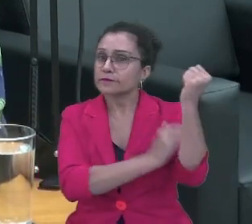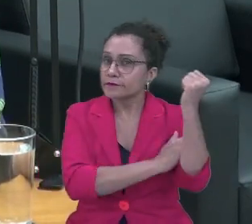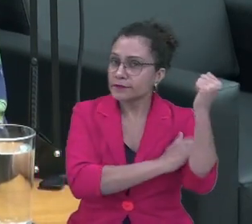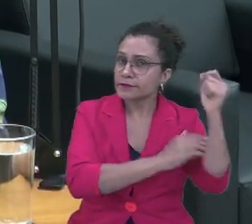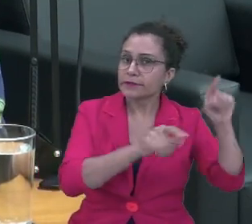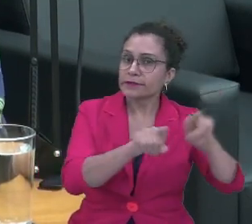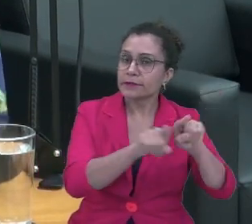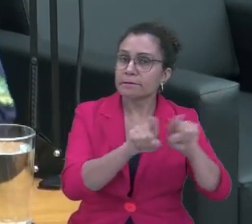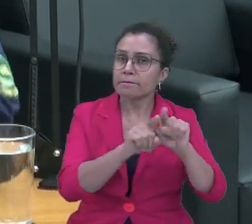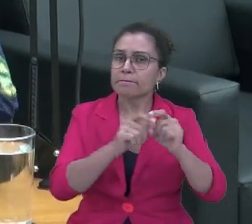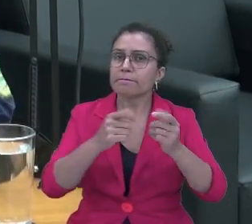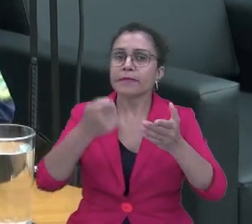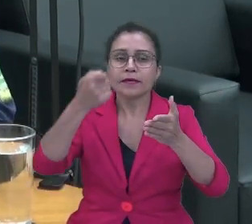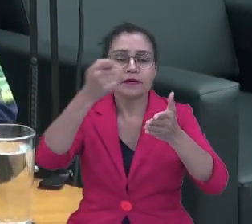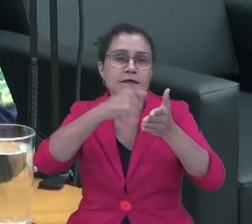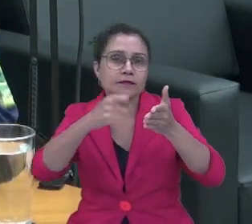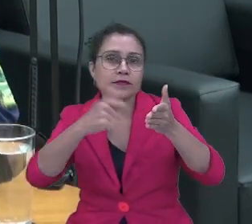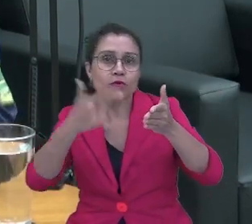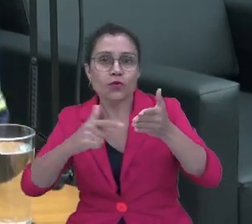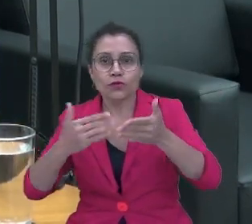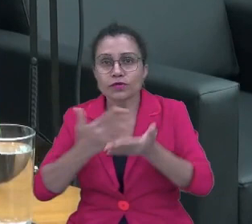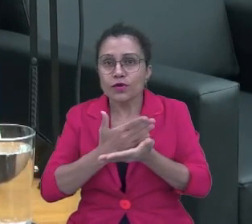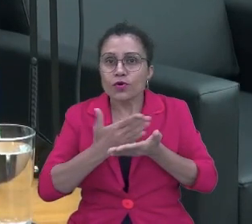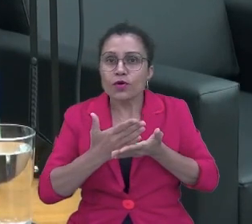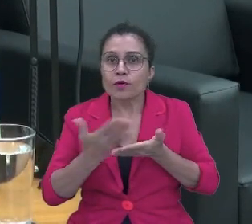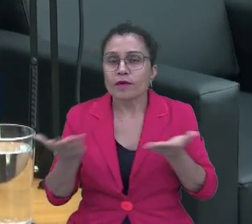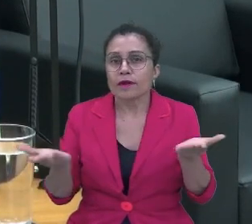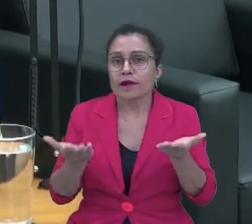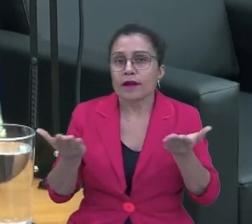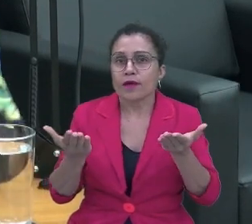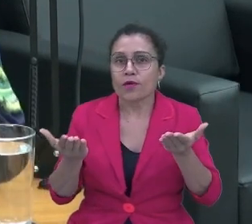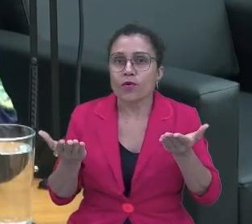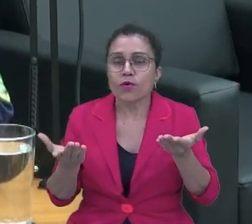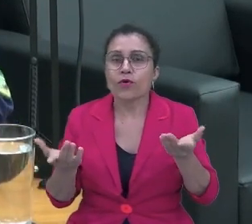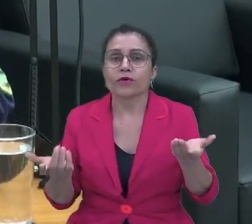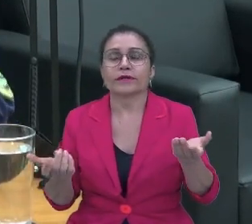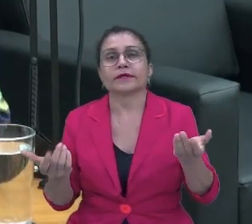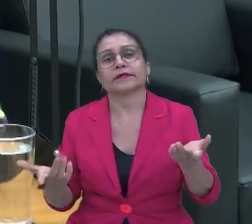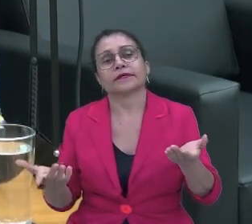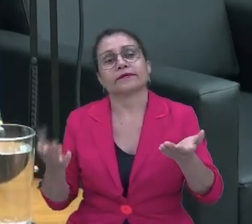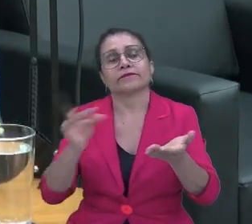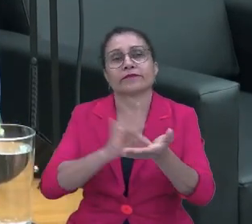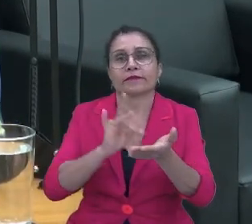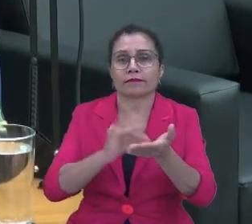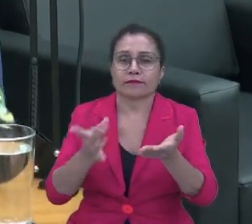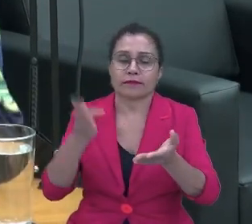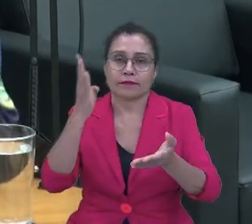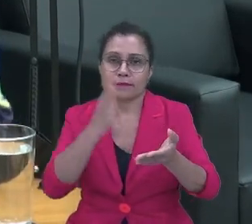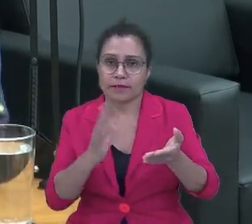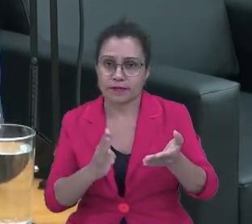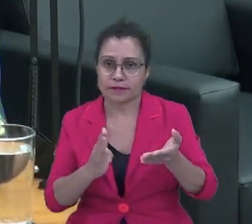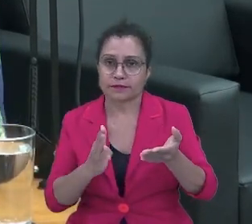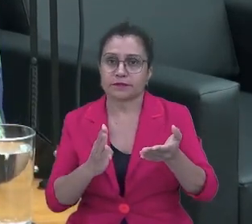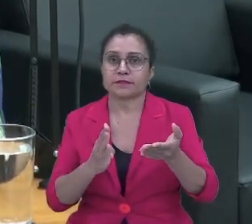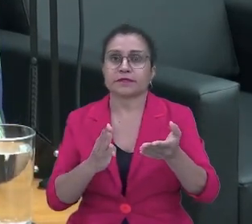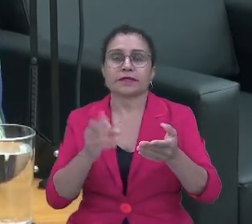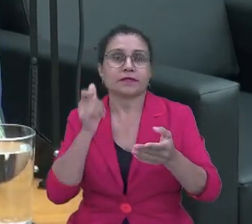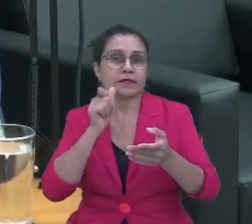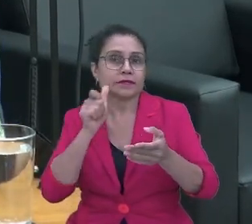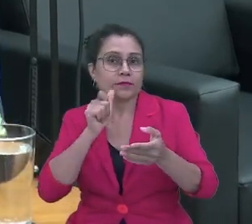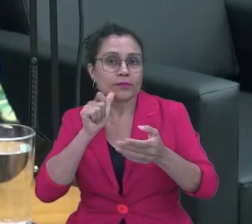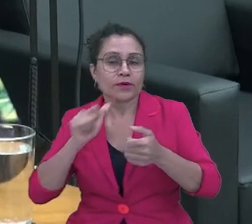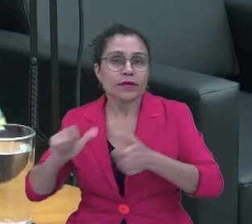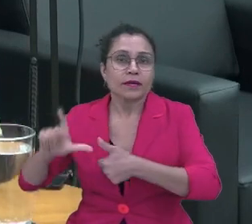ela reescreve isso, mas a partir de nós, de uma linha mais decolonial, a partir da realidade dessa mulher brasileira, dessa mulher